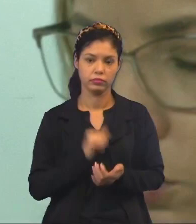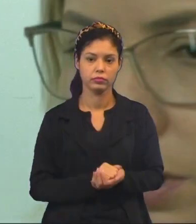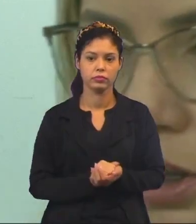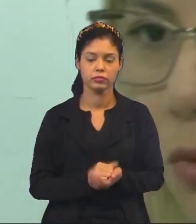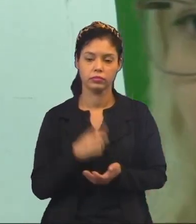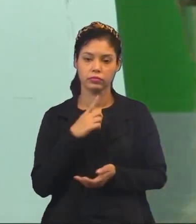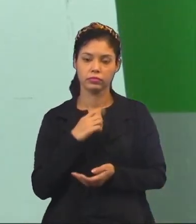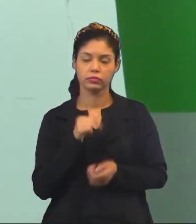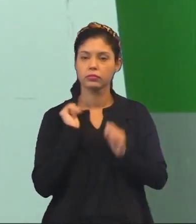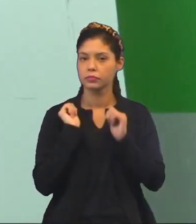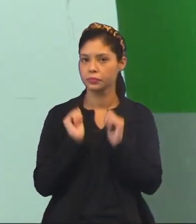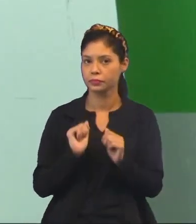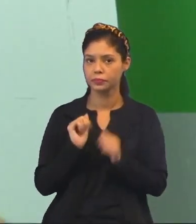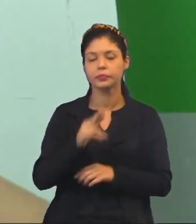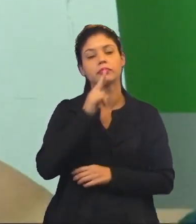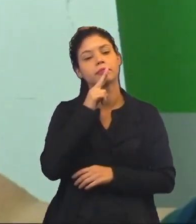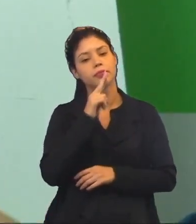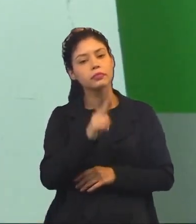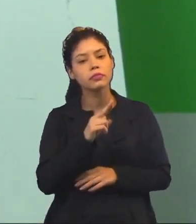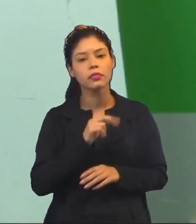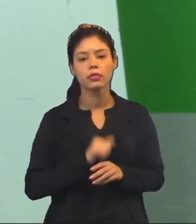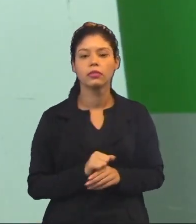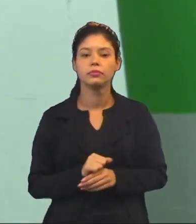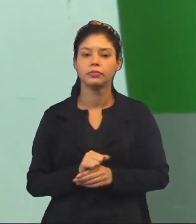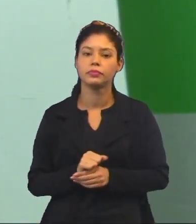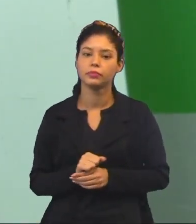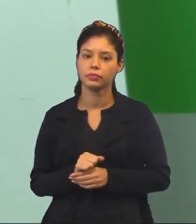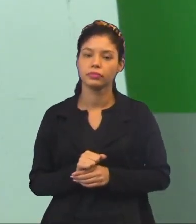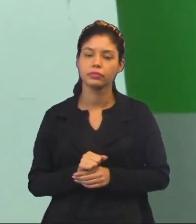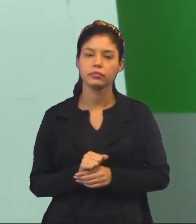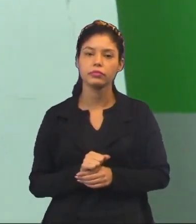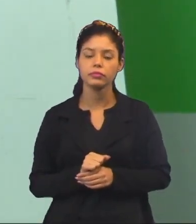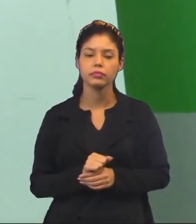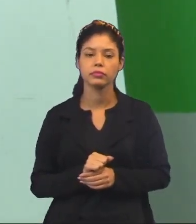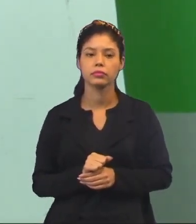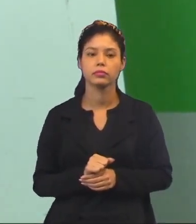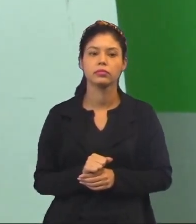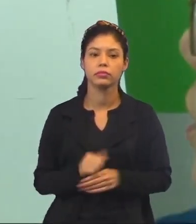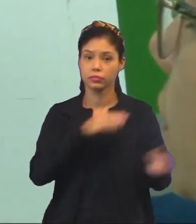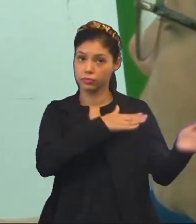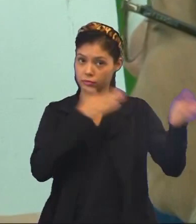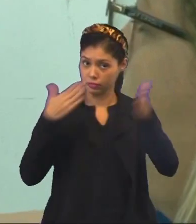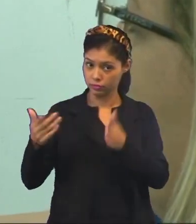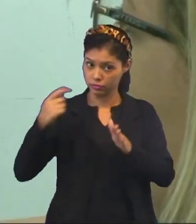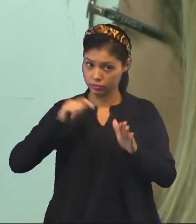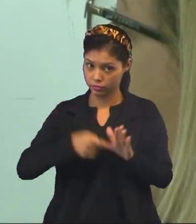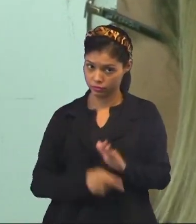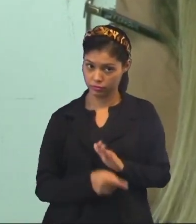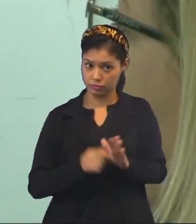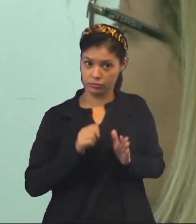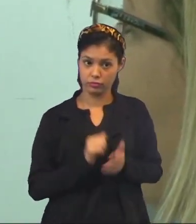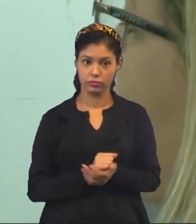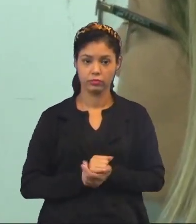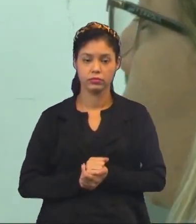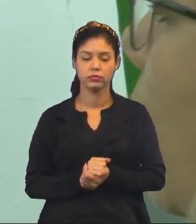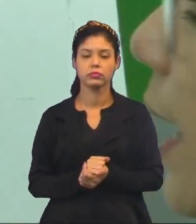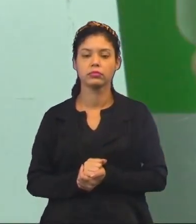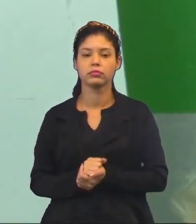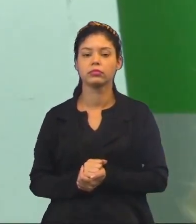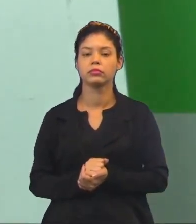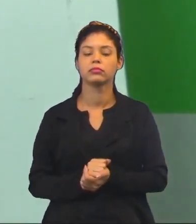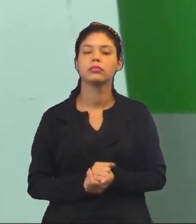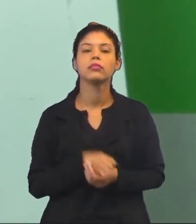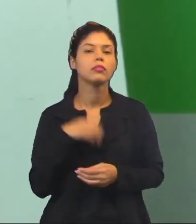metros. Eu tanto posso calcular a área, que é a parte interna,